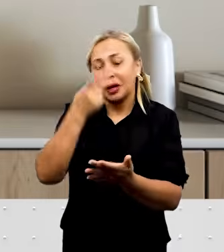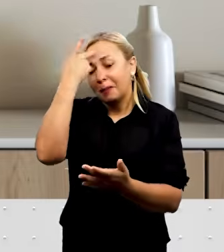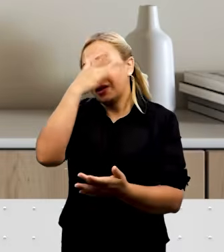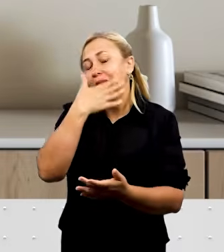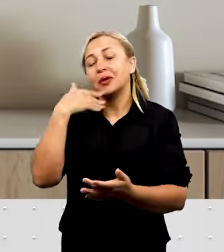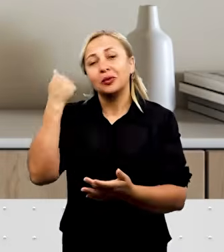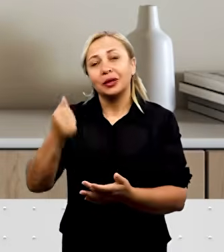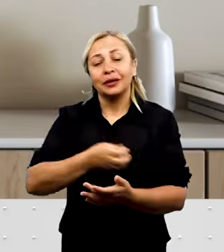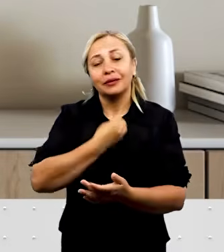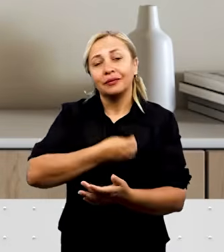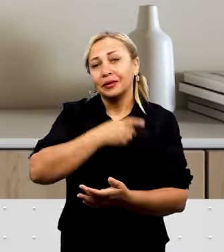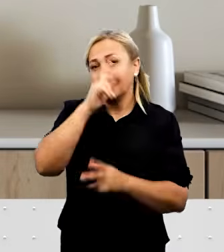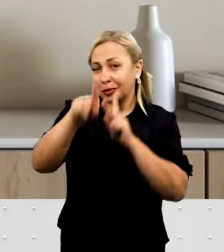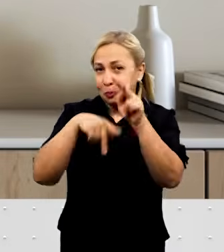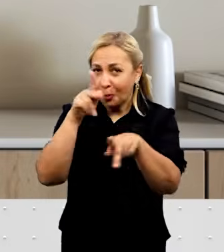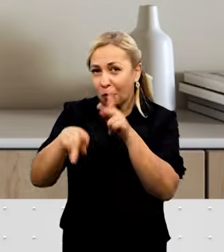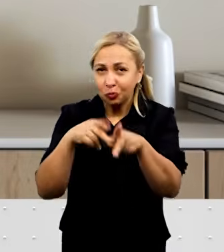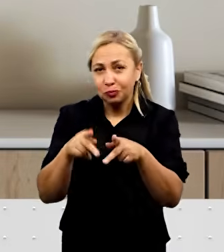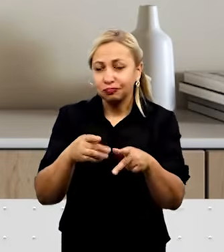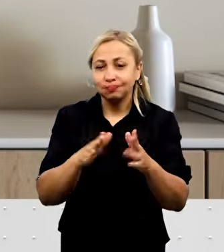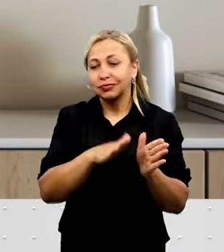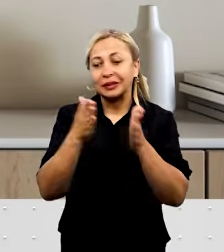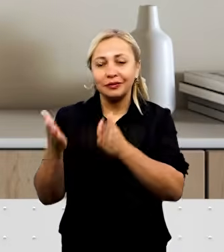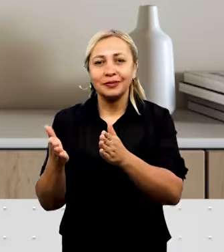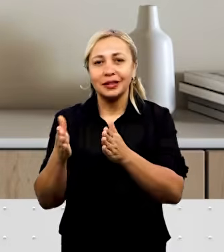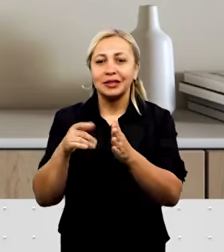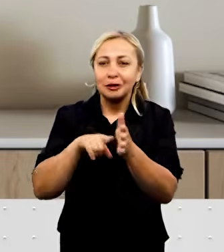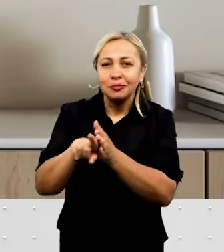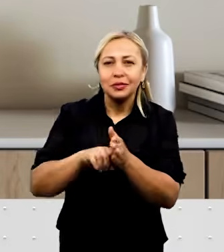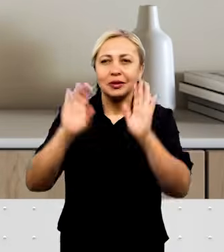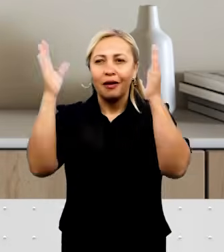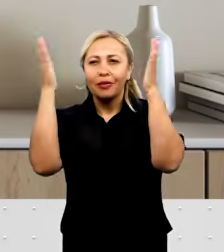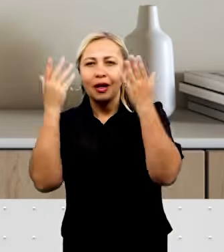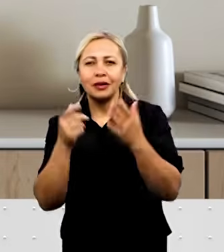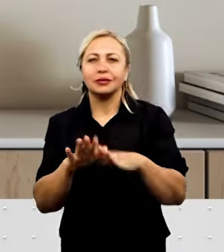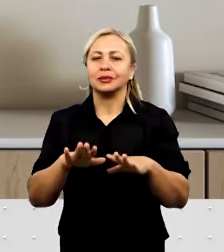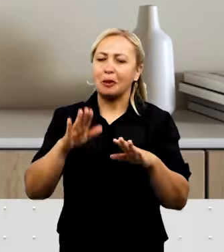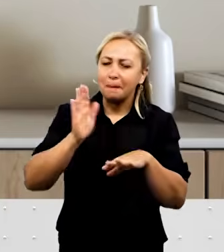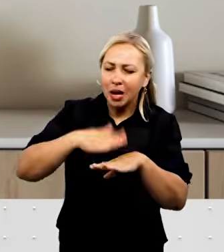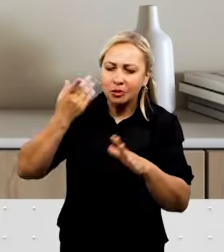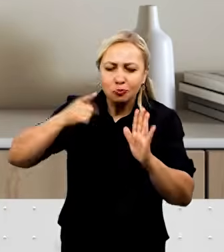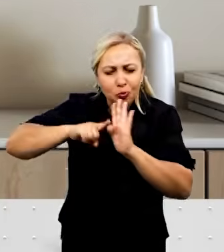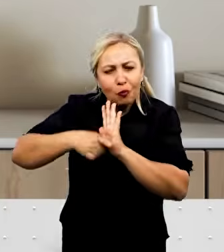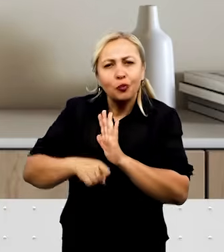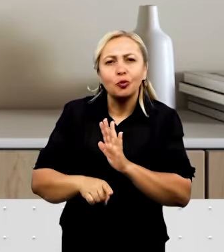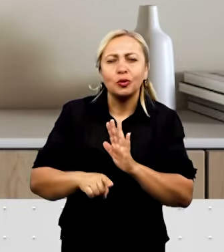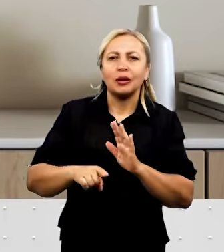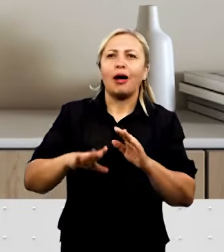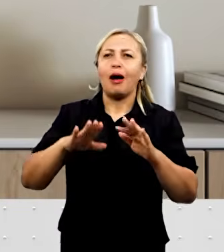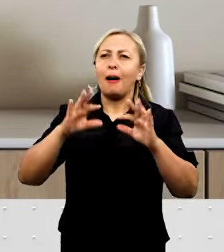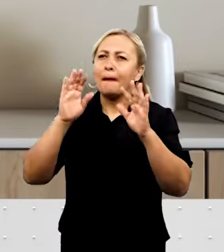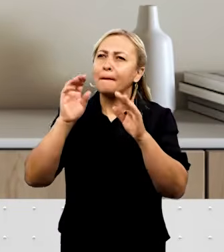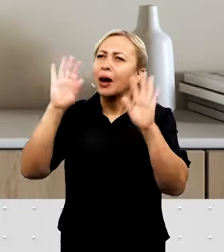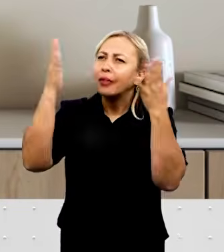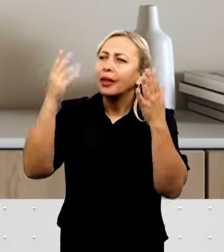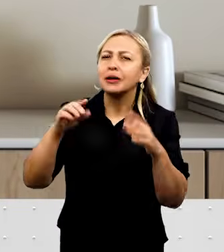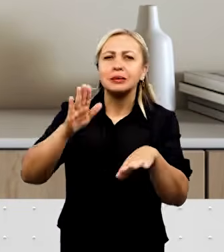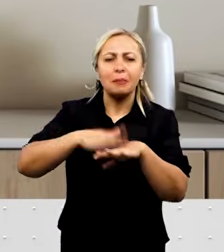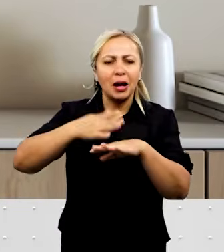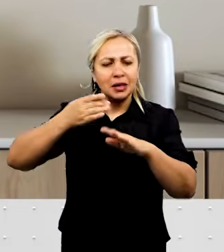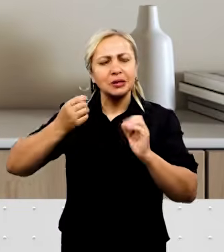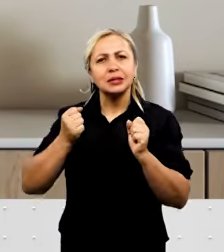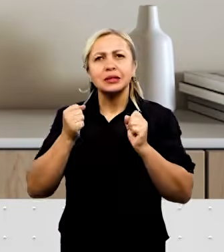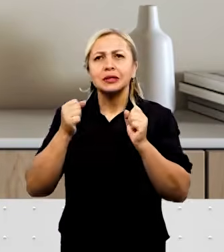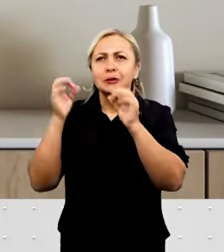da população. Através dessa pesquisa, dessa análise, uma análise mais contundente, uma análise mais analítica, uma análise